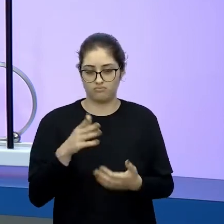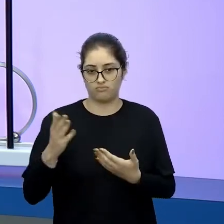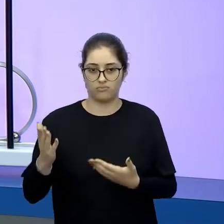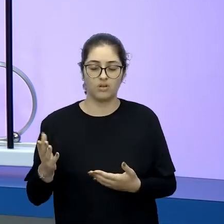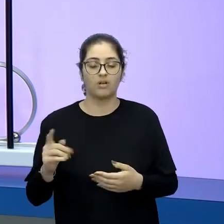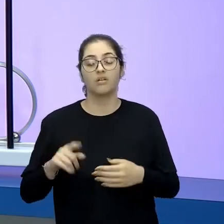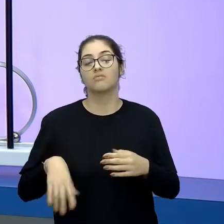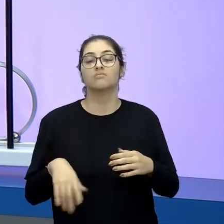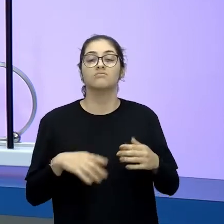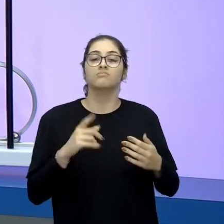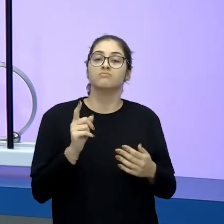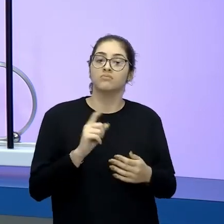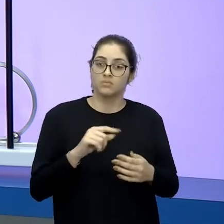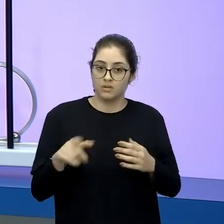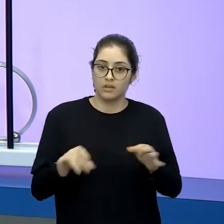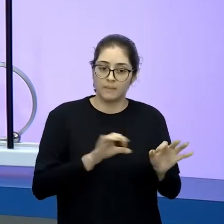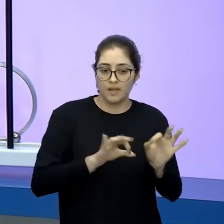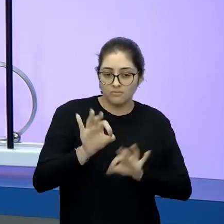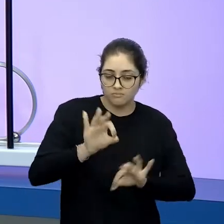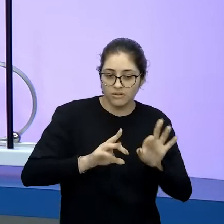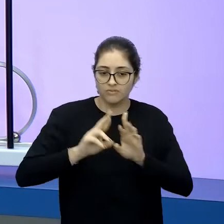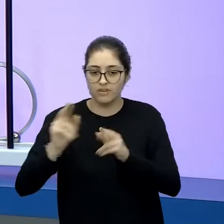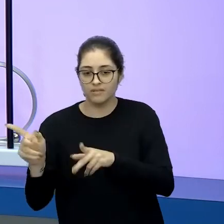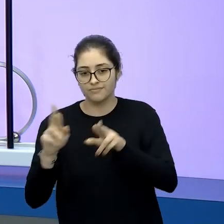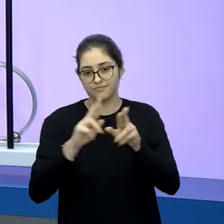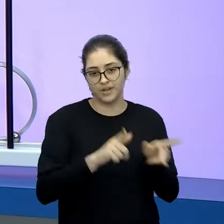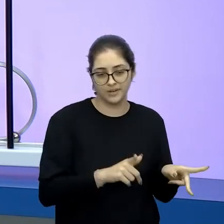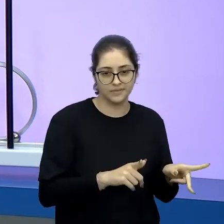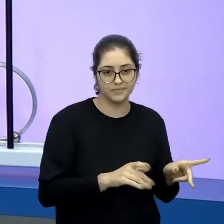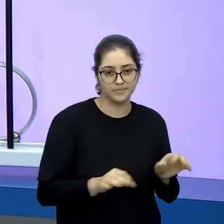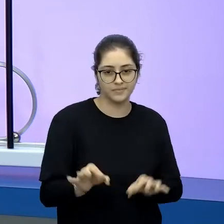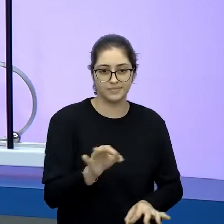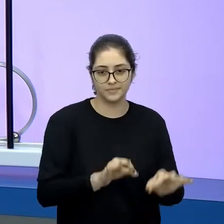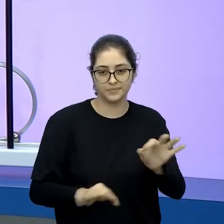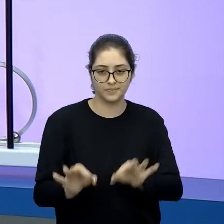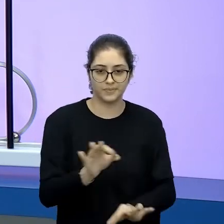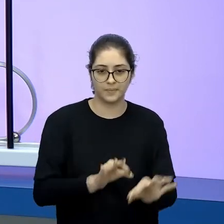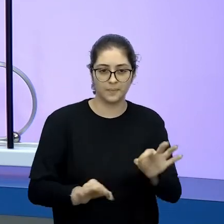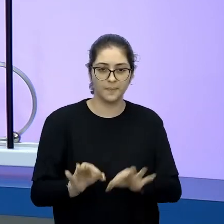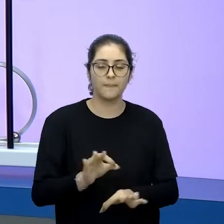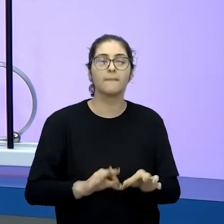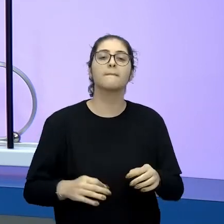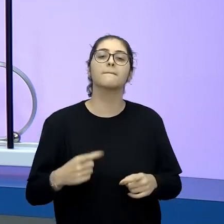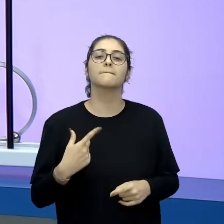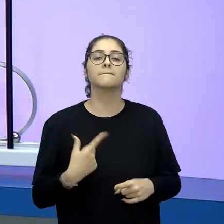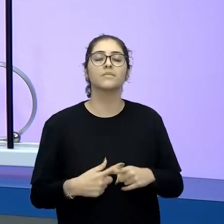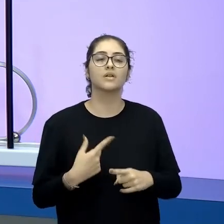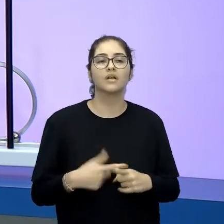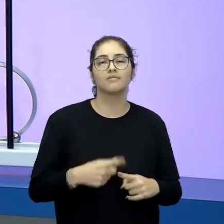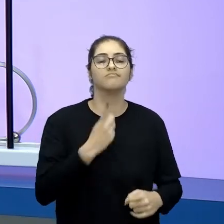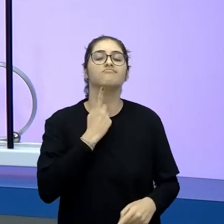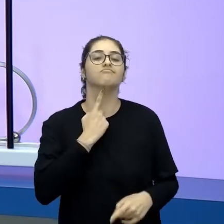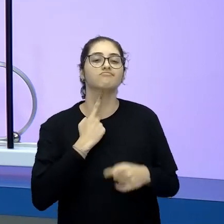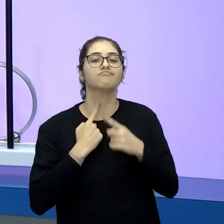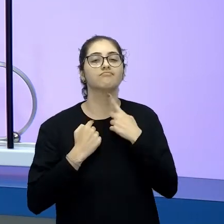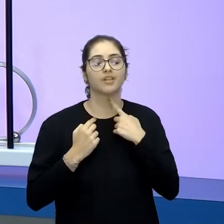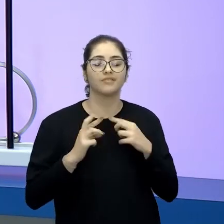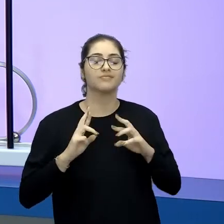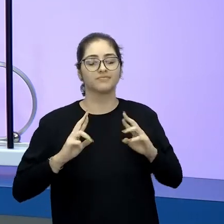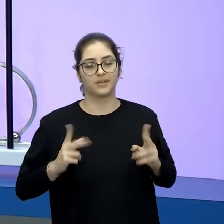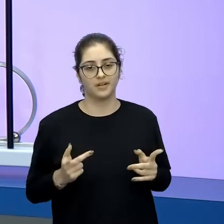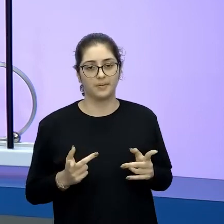ela mesmo disse, e eu me organizei, vocês farão as organizações de vocês, será igual. Porque os nossos desejos, necessidades são